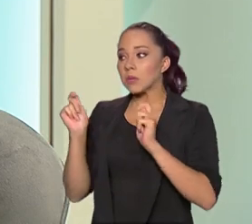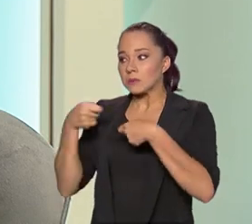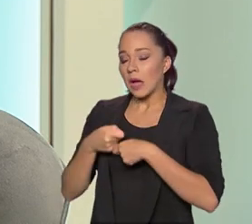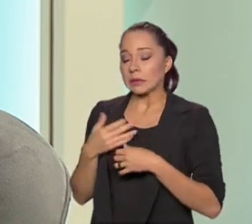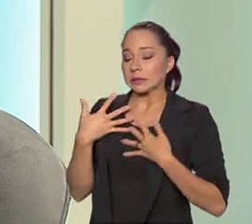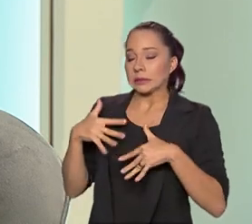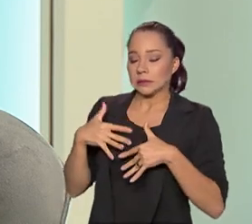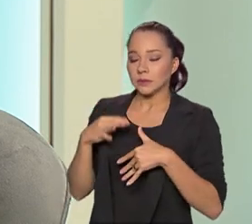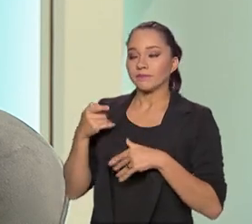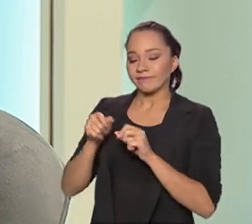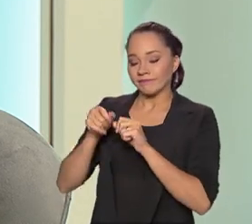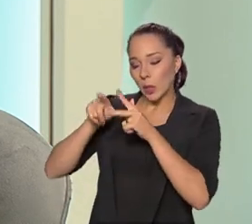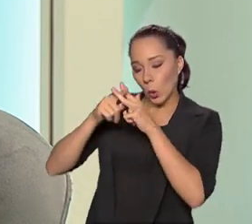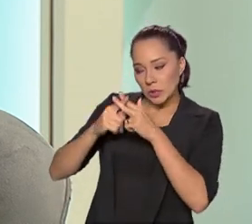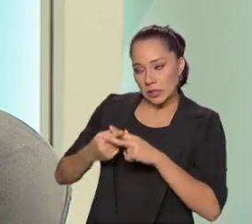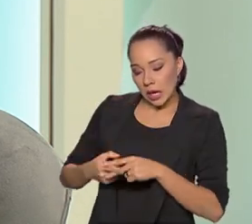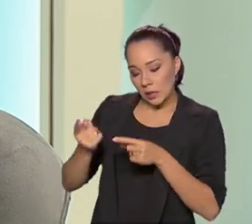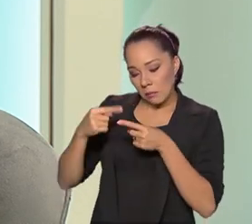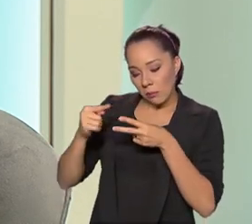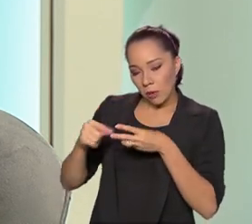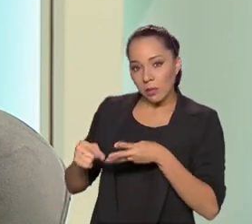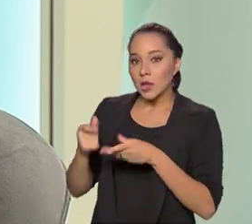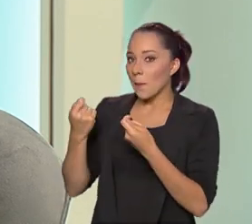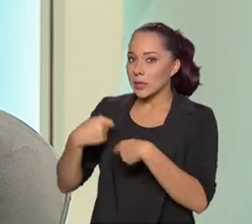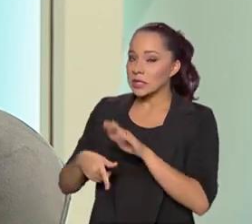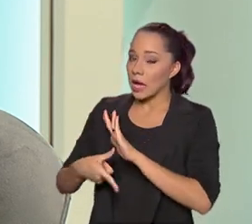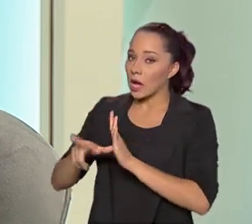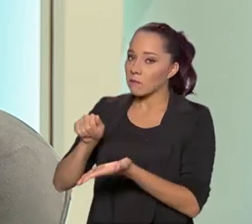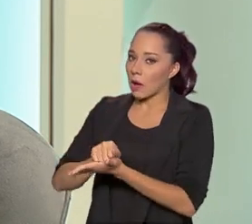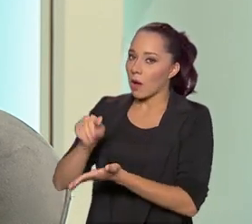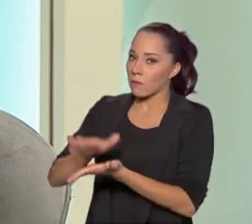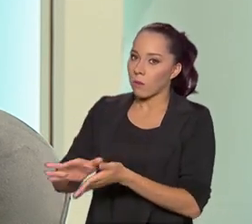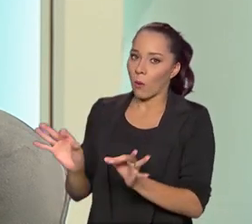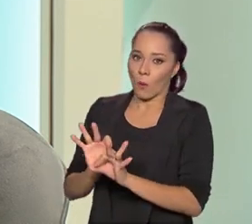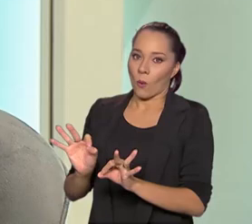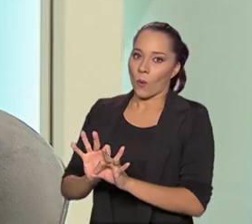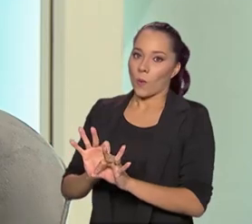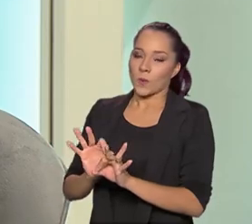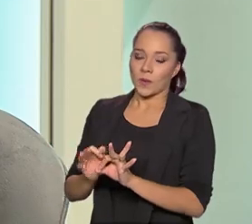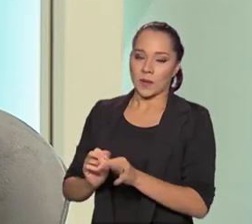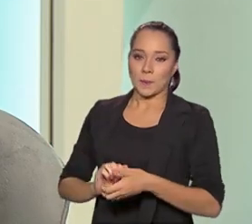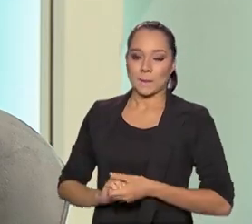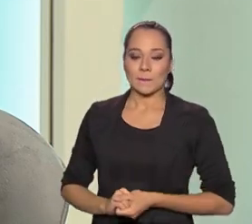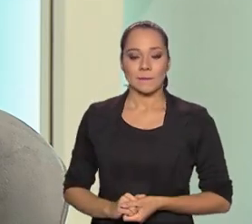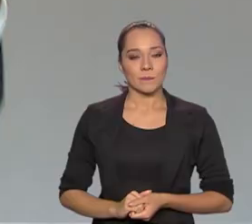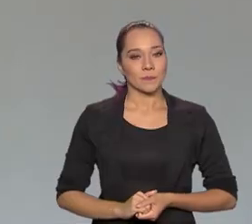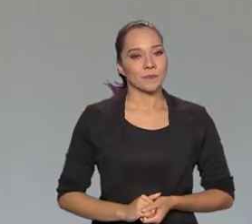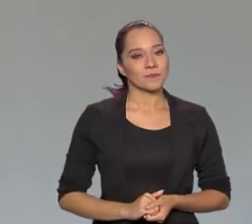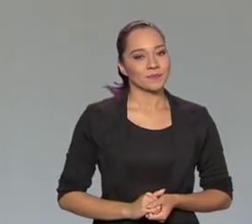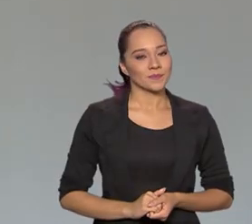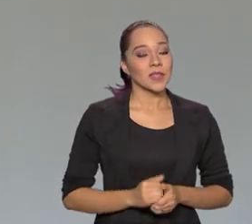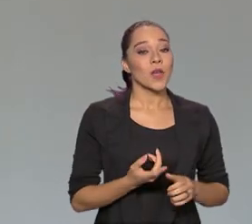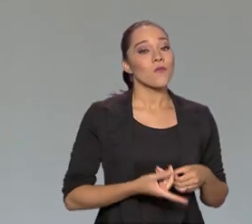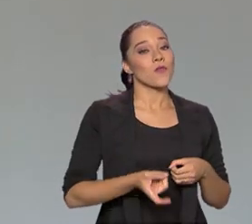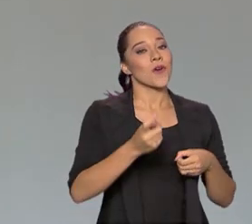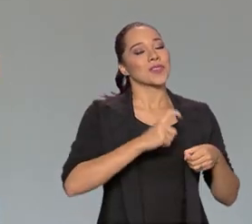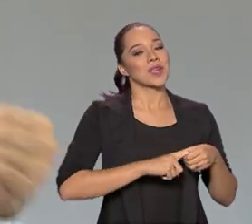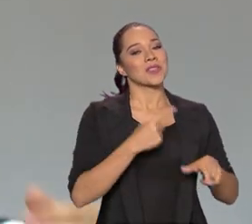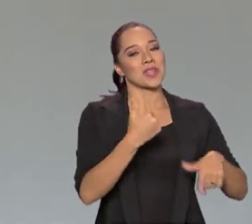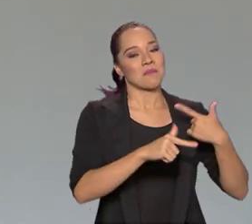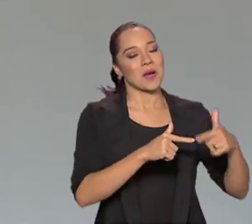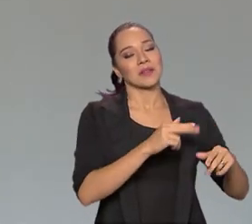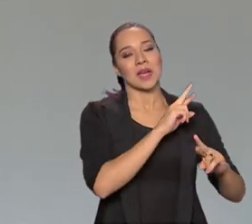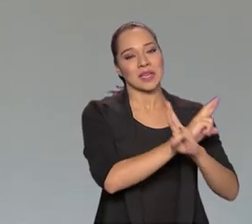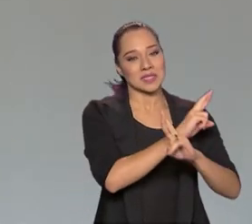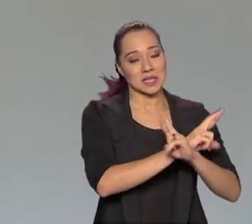possibilidade dele fazer essas correções sem qualquer incidência de multas e penalidades. Voltando agora ao trabalho da